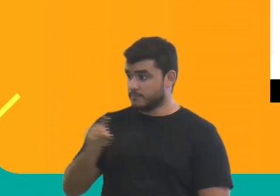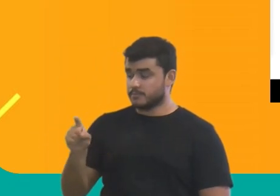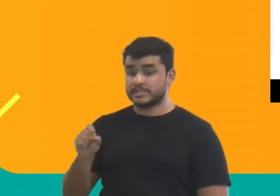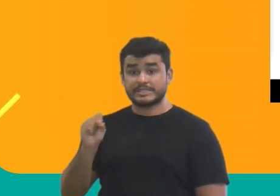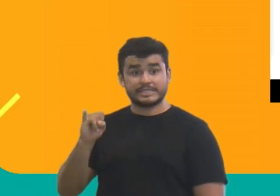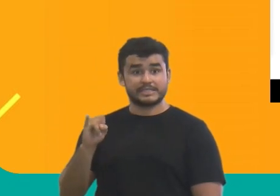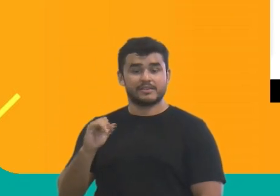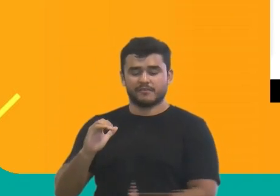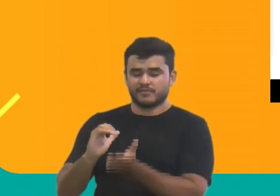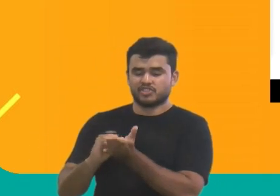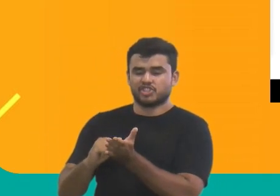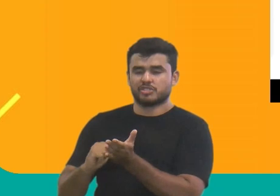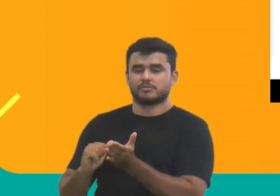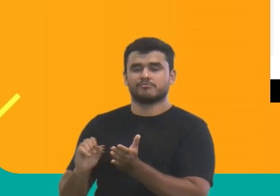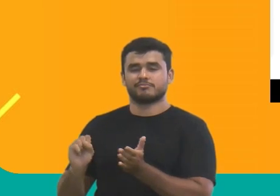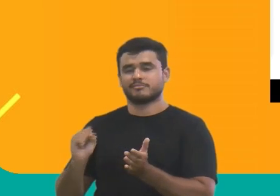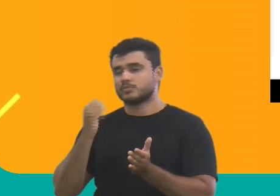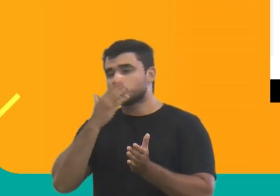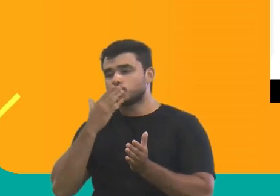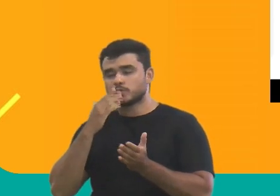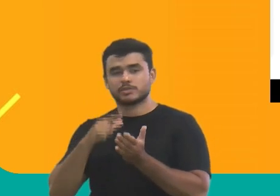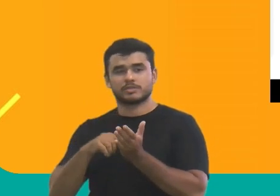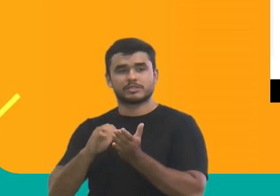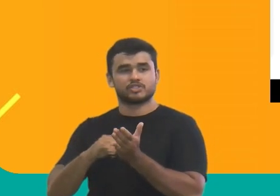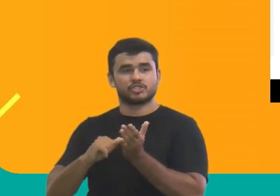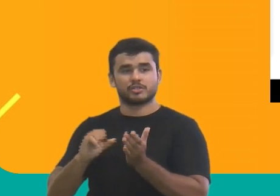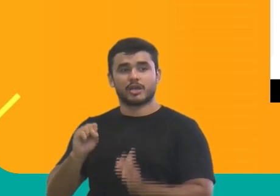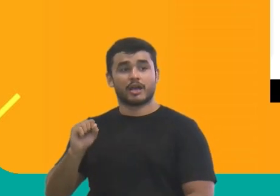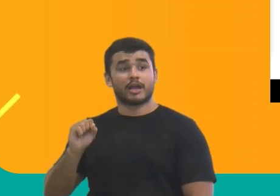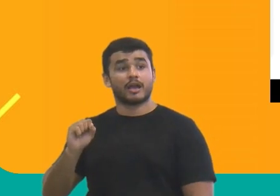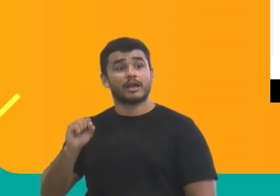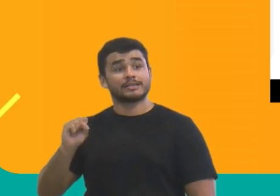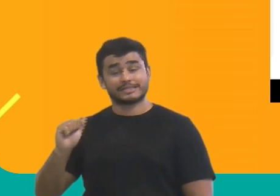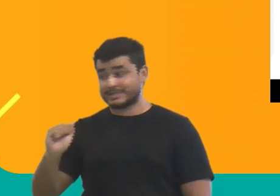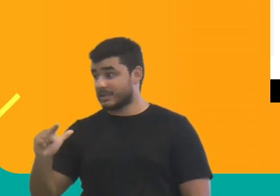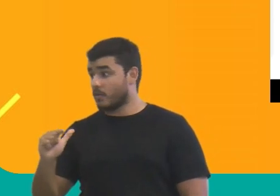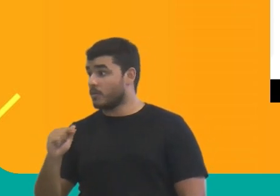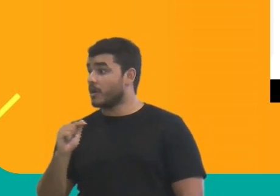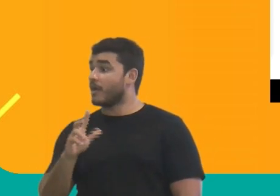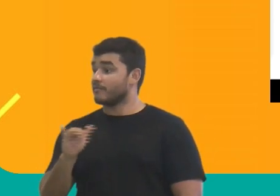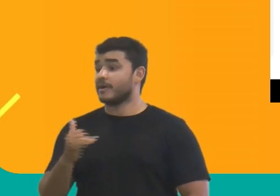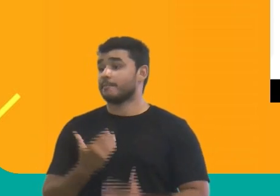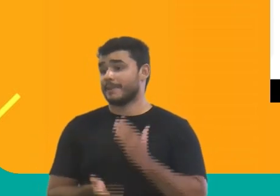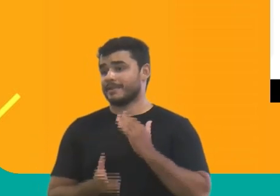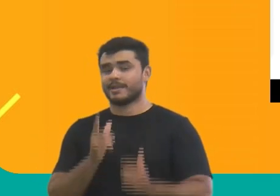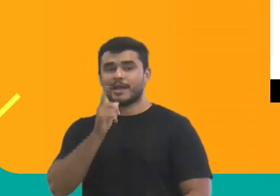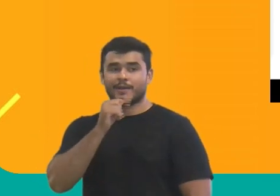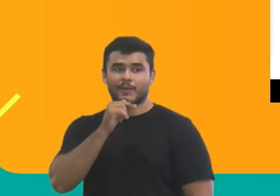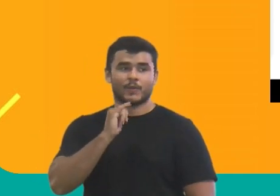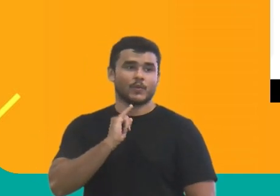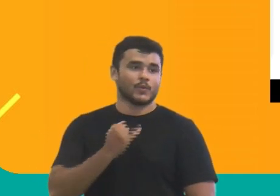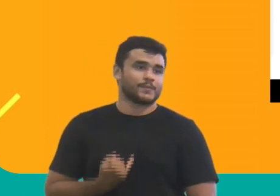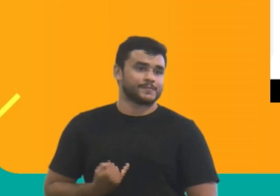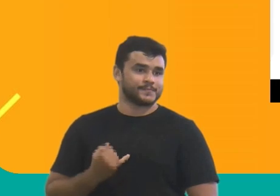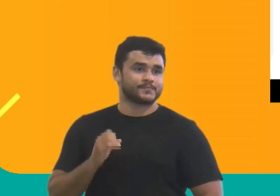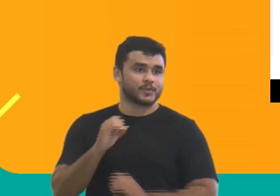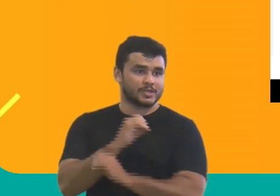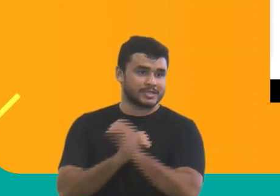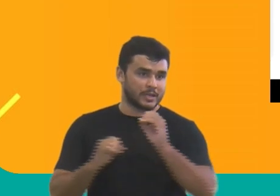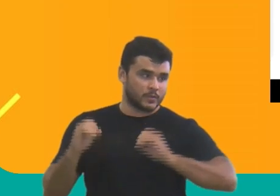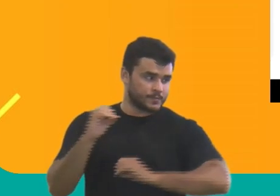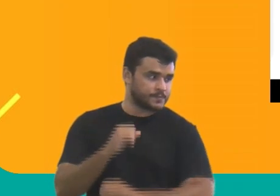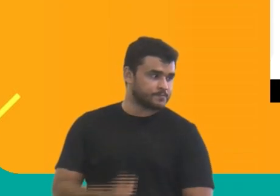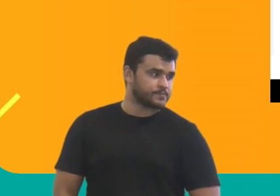de açúcar e sal, pode causar perda de água, fazendo com que as células do organismo desidratem. Eu vou só fazer uma leitura